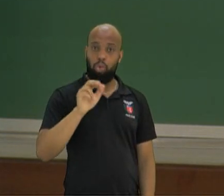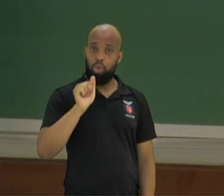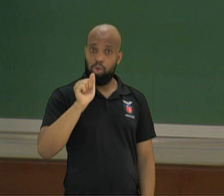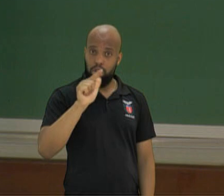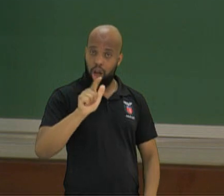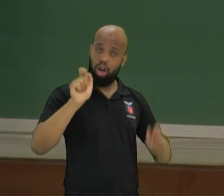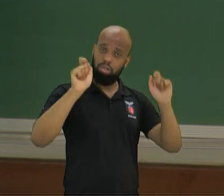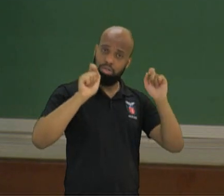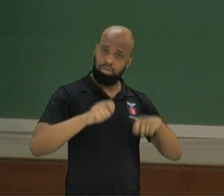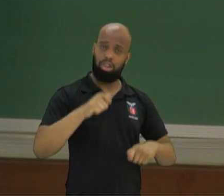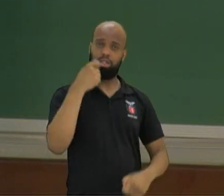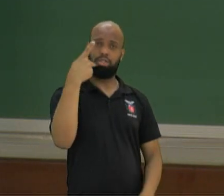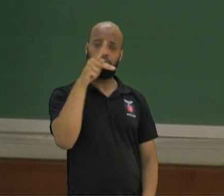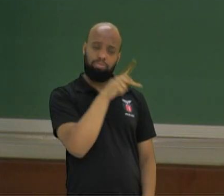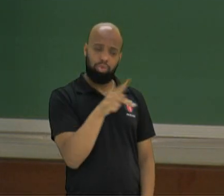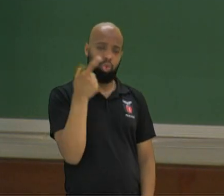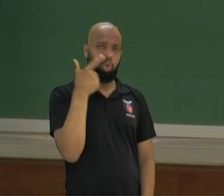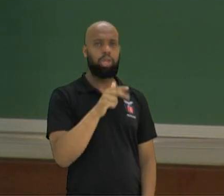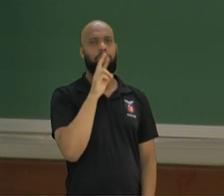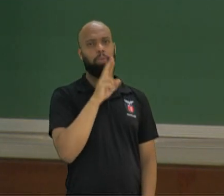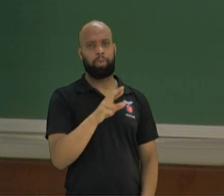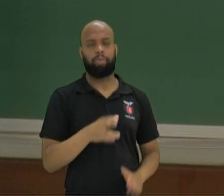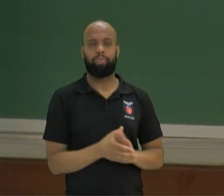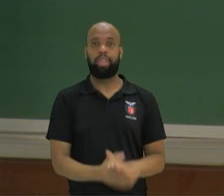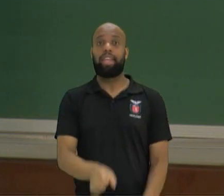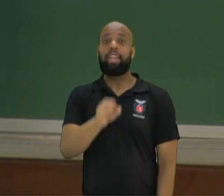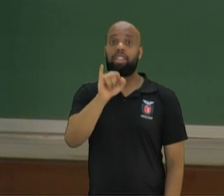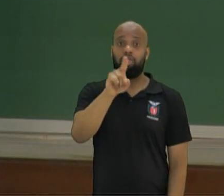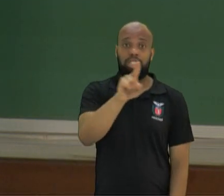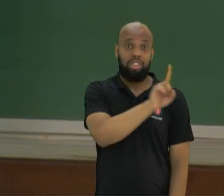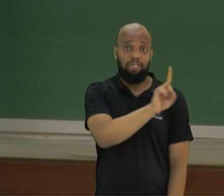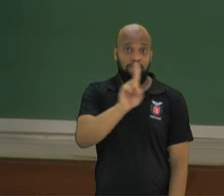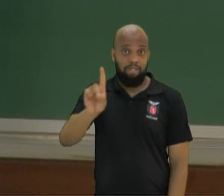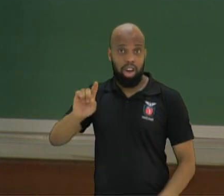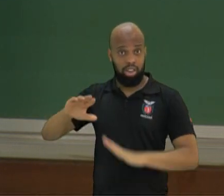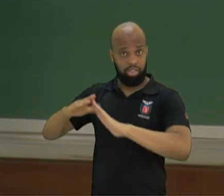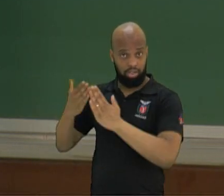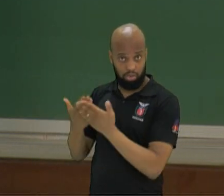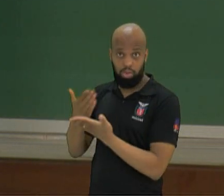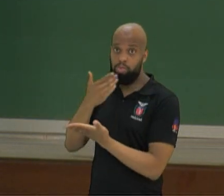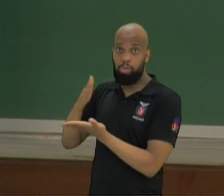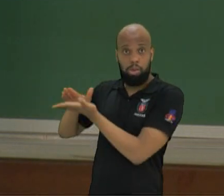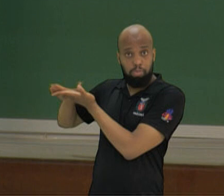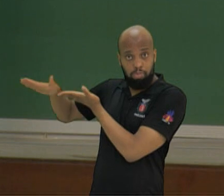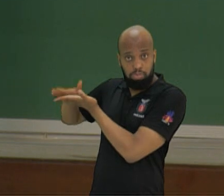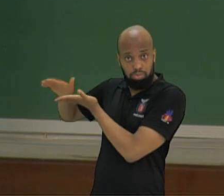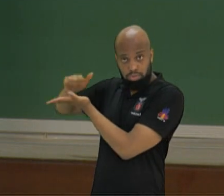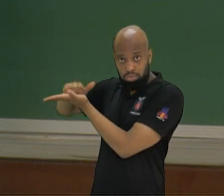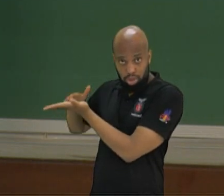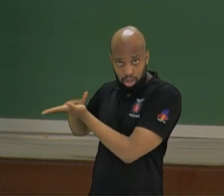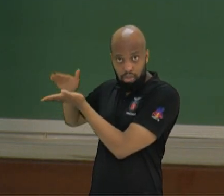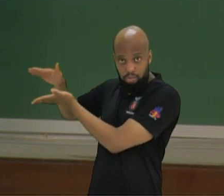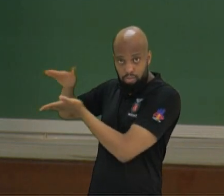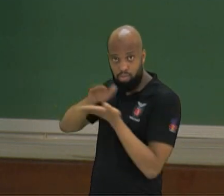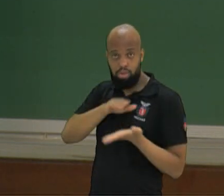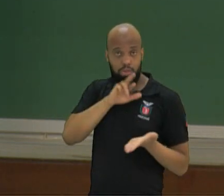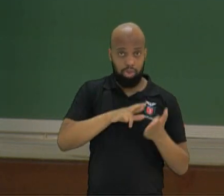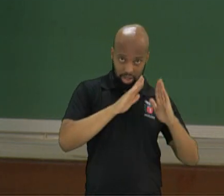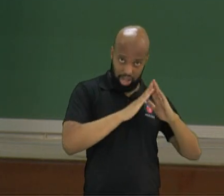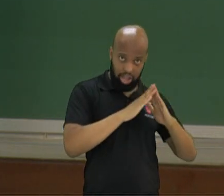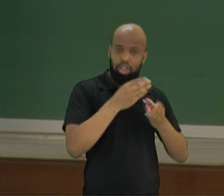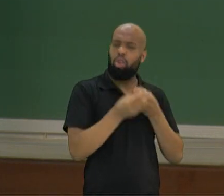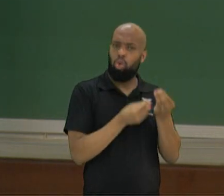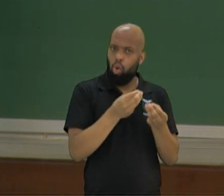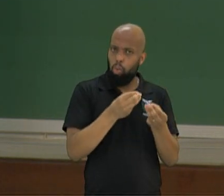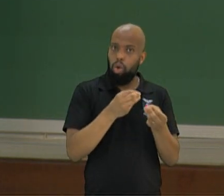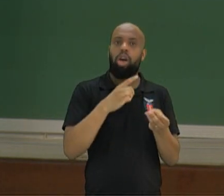para o teu professor te responder. Alunos que pegam as trilhas pedagógicas, como proceder? Sempre tem